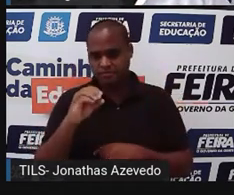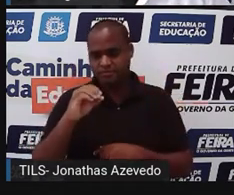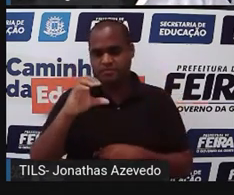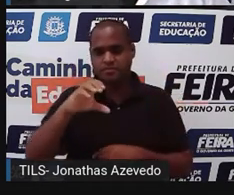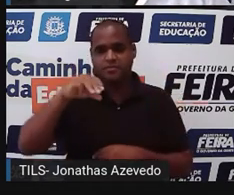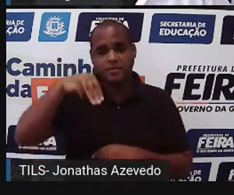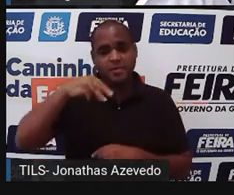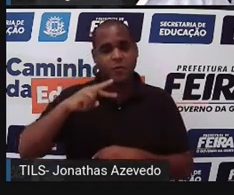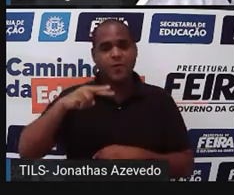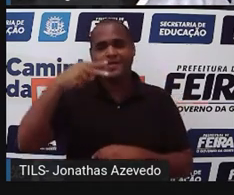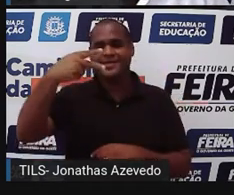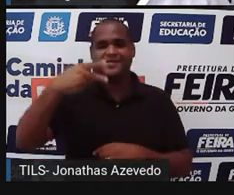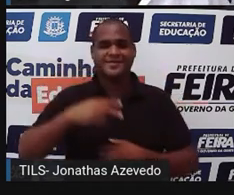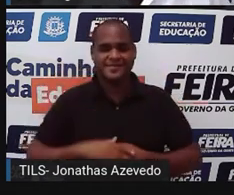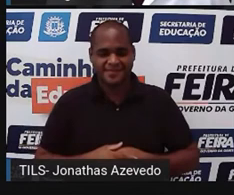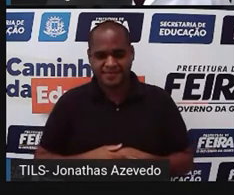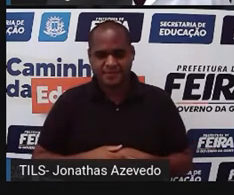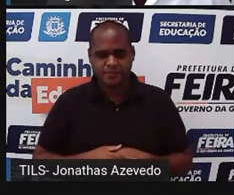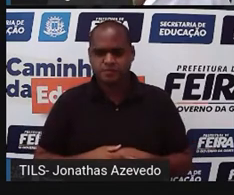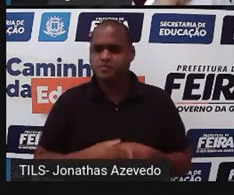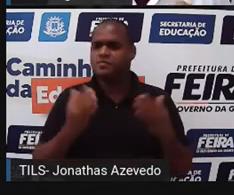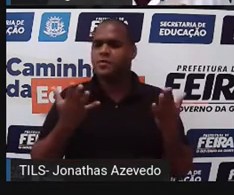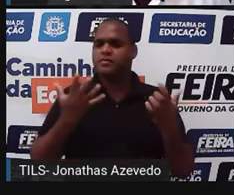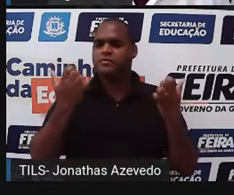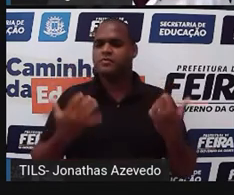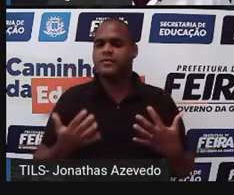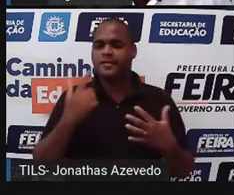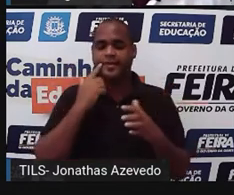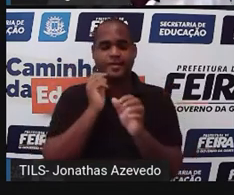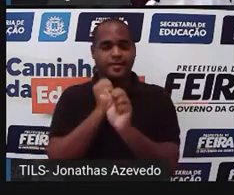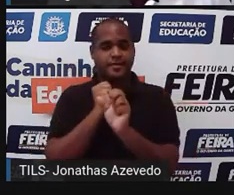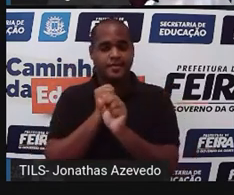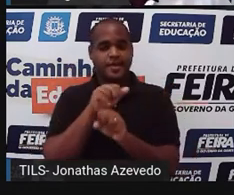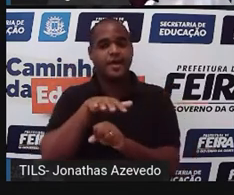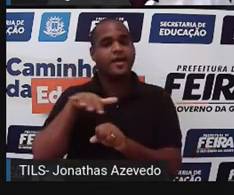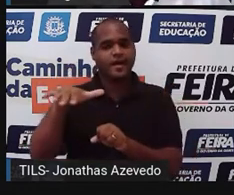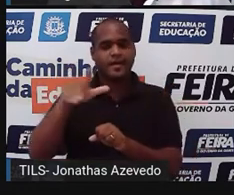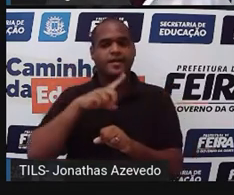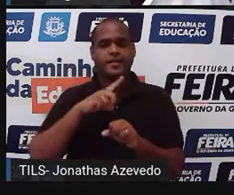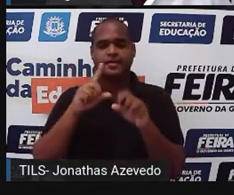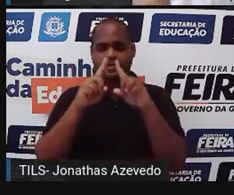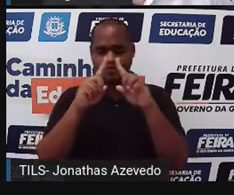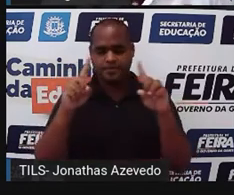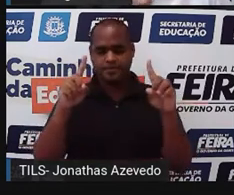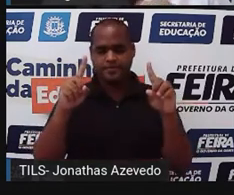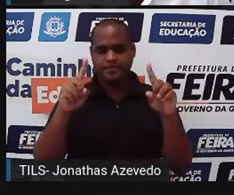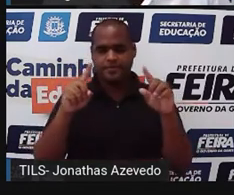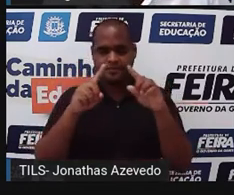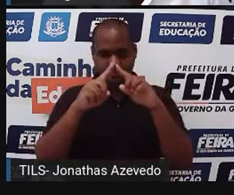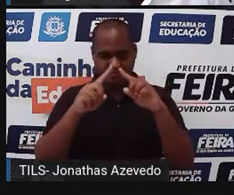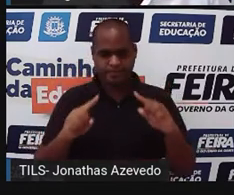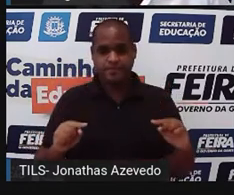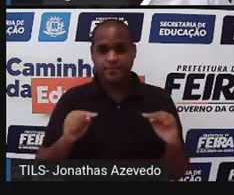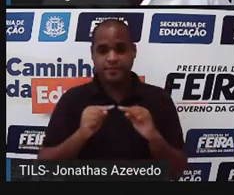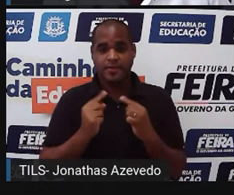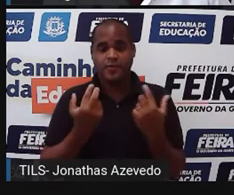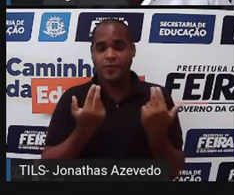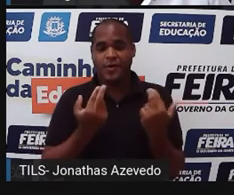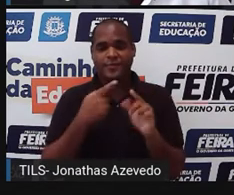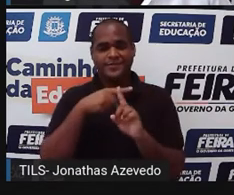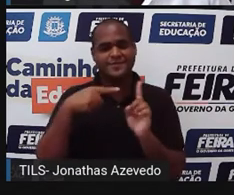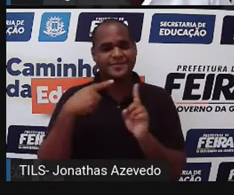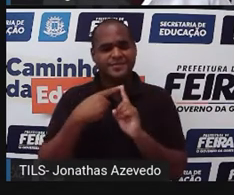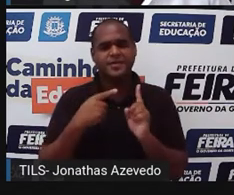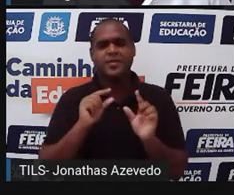centímetros quadrados agora a gente vai calcular a área dos triângulos são dois triângulos semelhantes